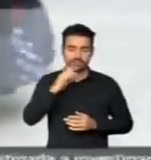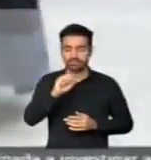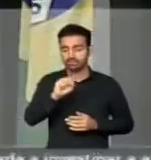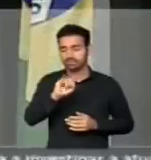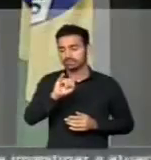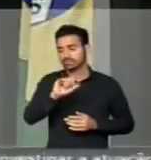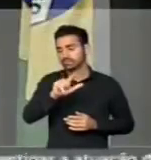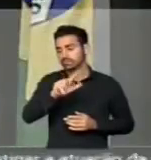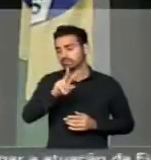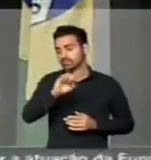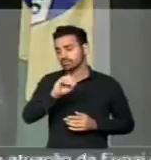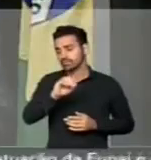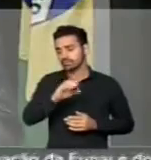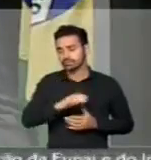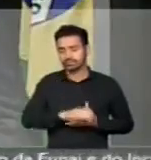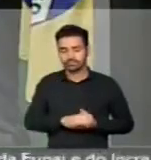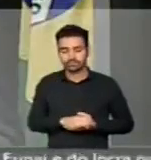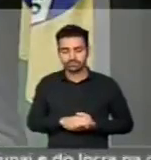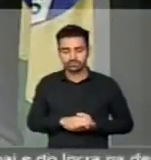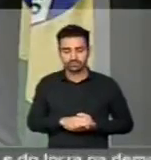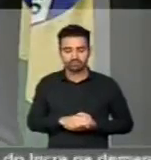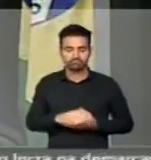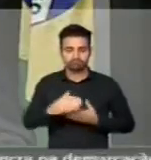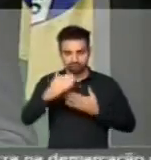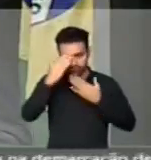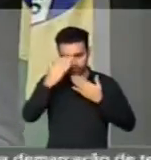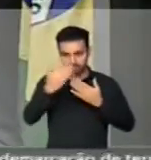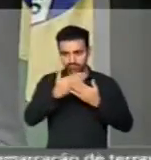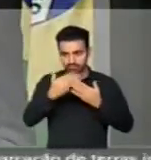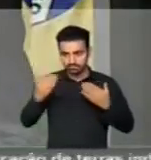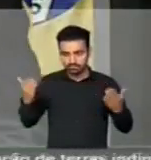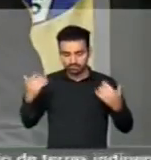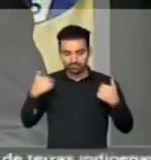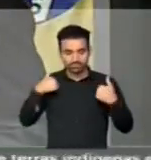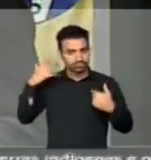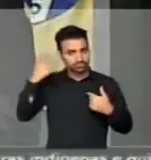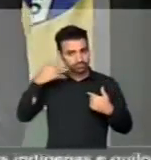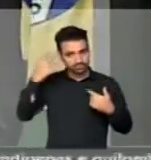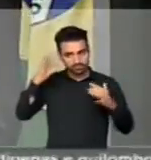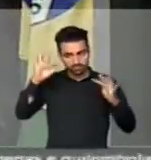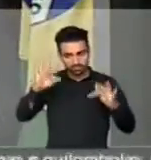deputado Vanderlei Macris, agradeço aos demais deputados, senhor presidente, encerrei meu pronunciamento.